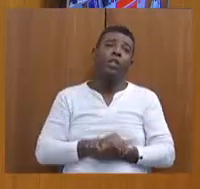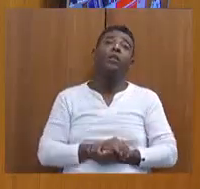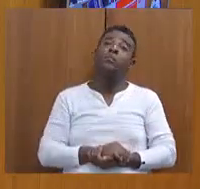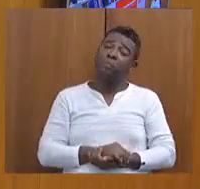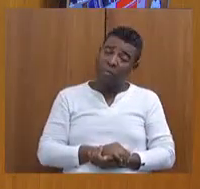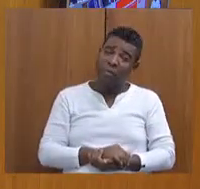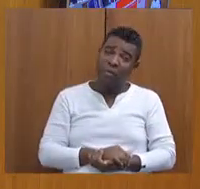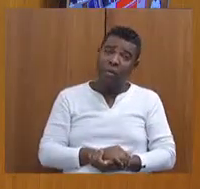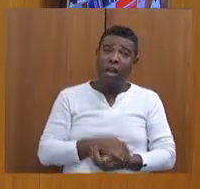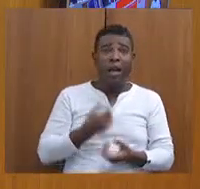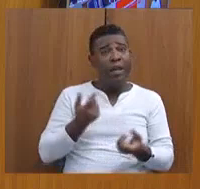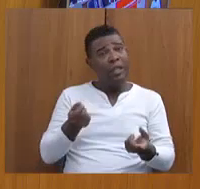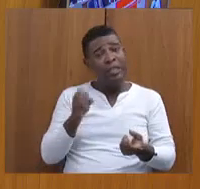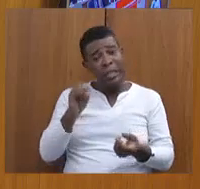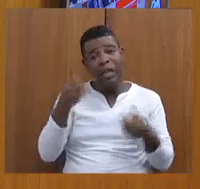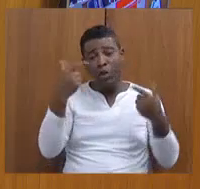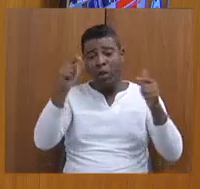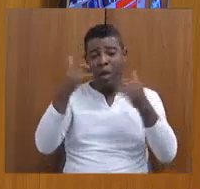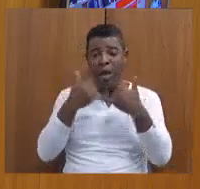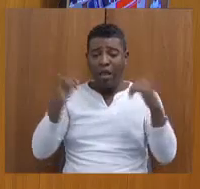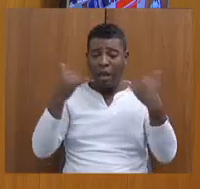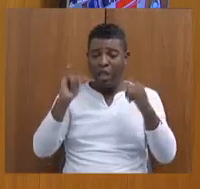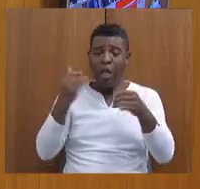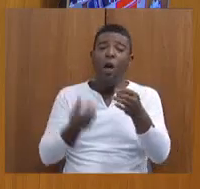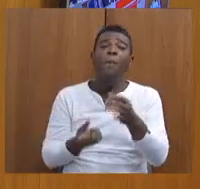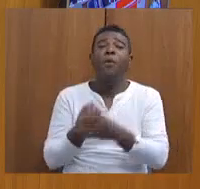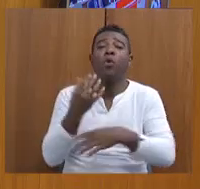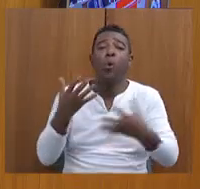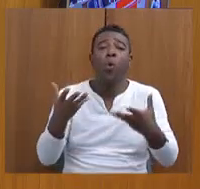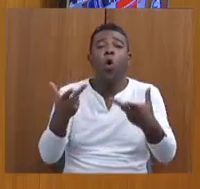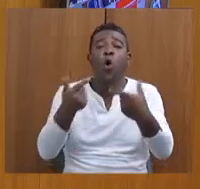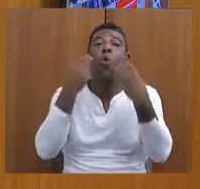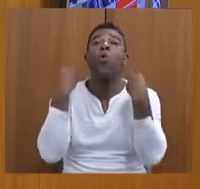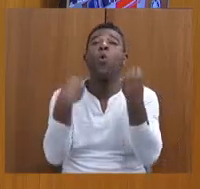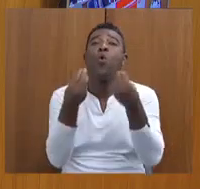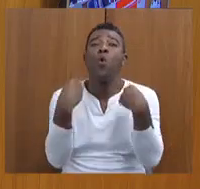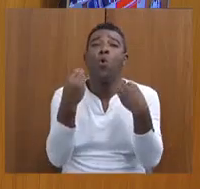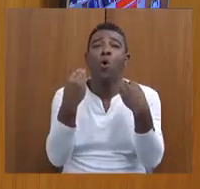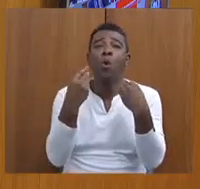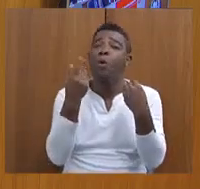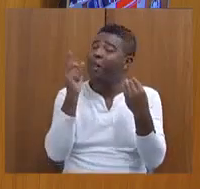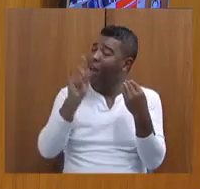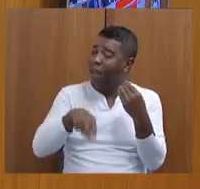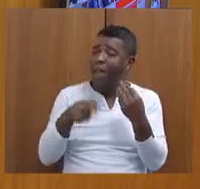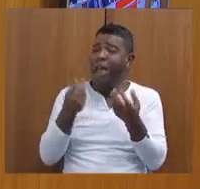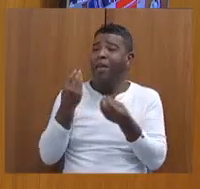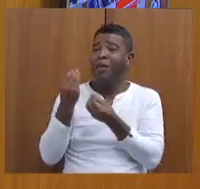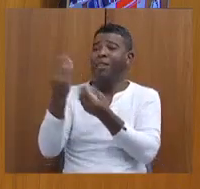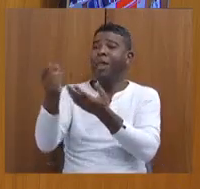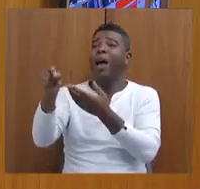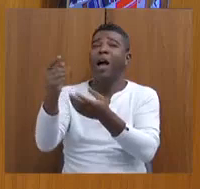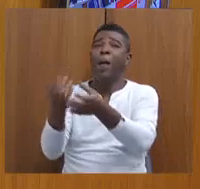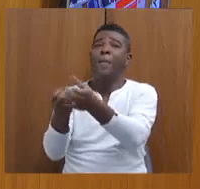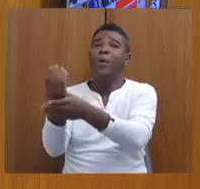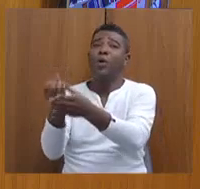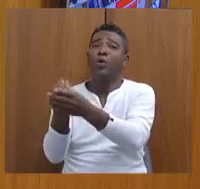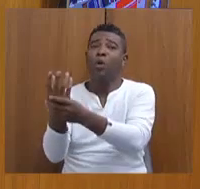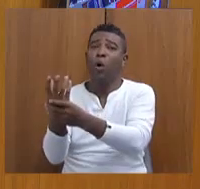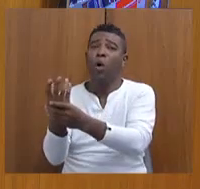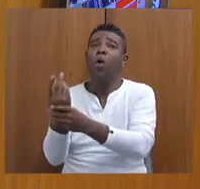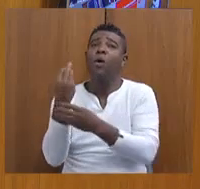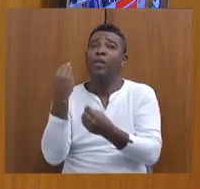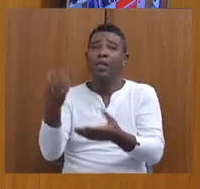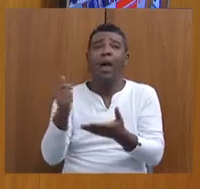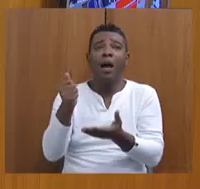mas gerando um custo muito menor para os nossos produtores Então seria isso